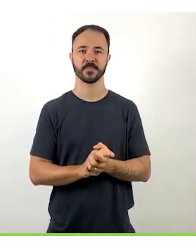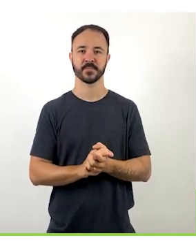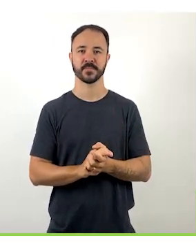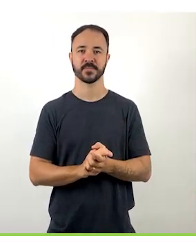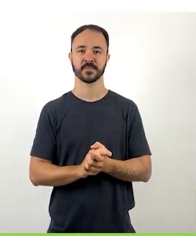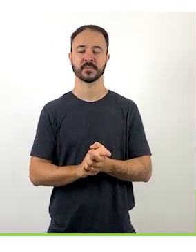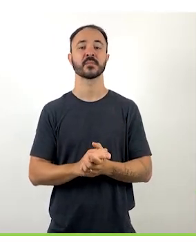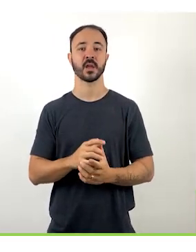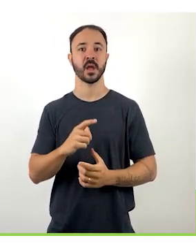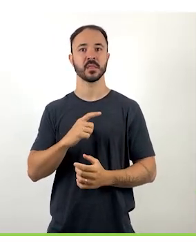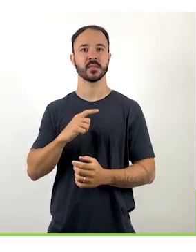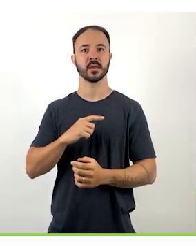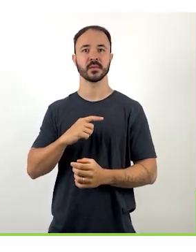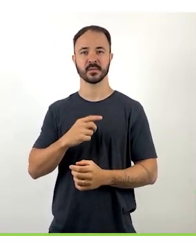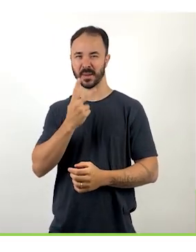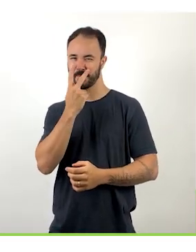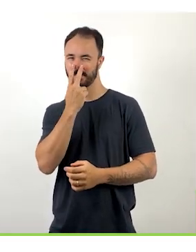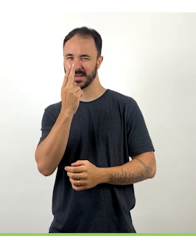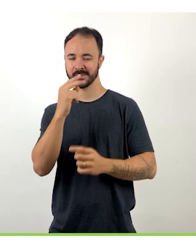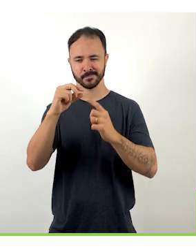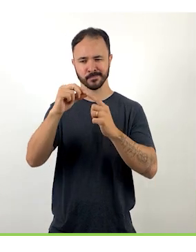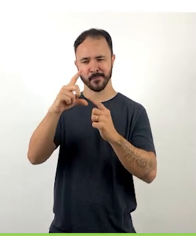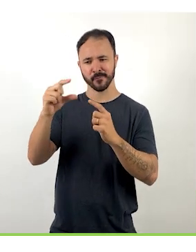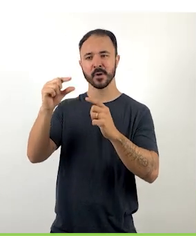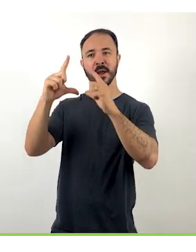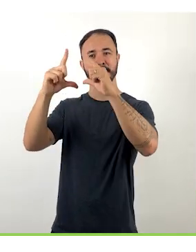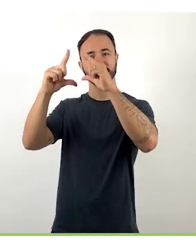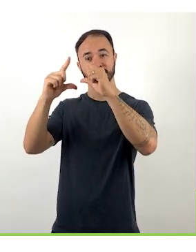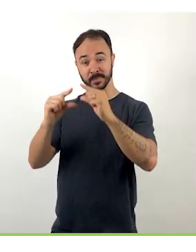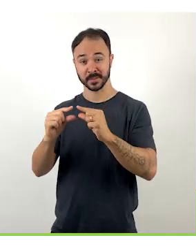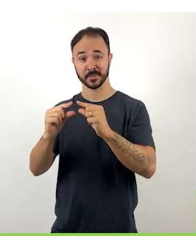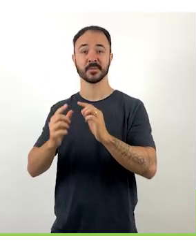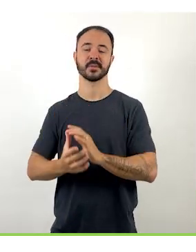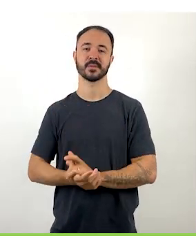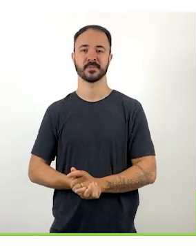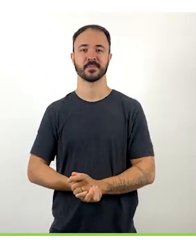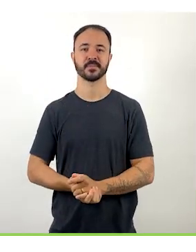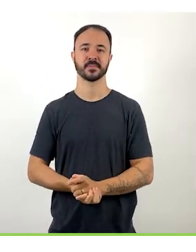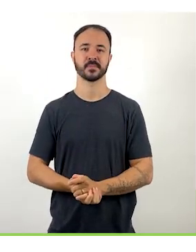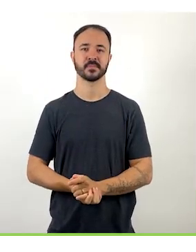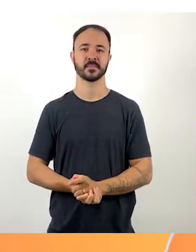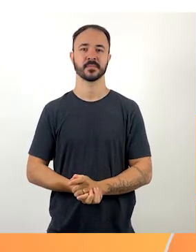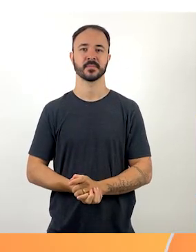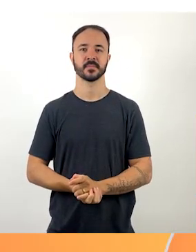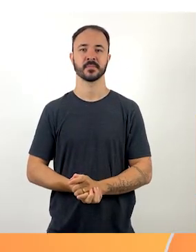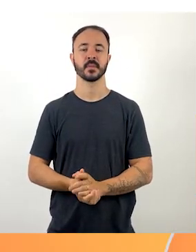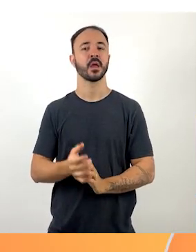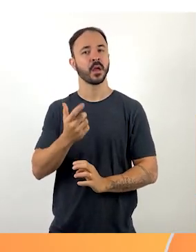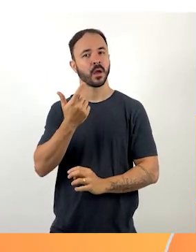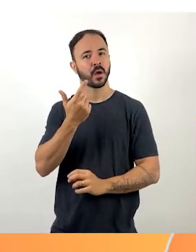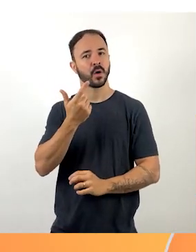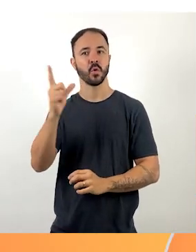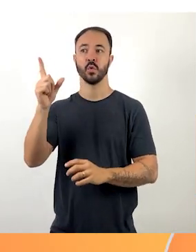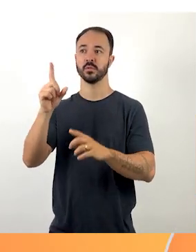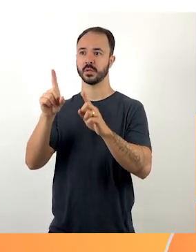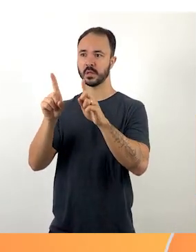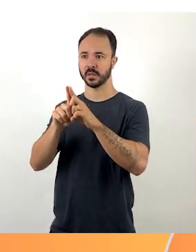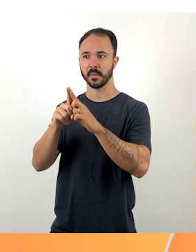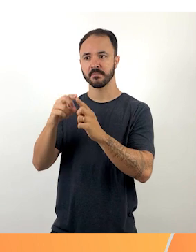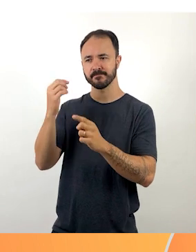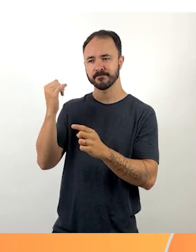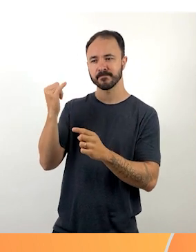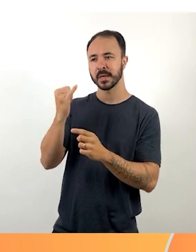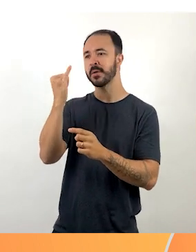nós temos essas duas mini folhinhas, né, que são elementos que estão relacionados a essa fixação. Uma outra projeção que